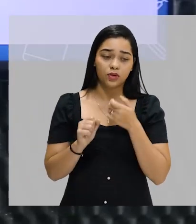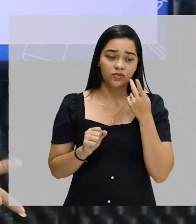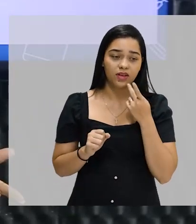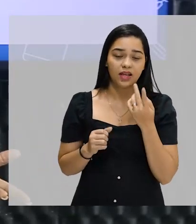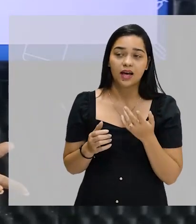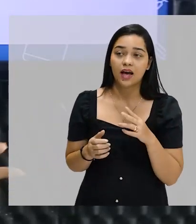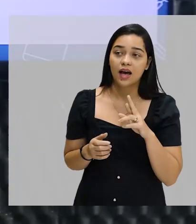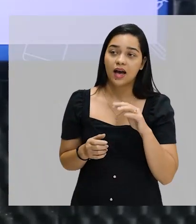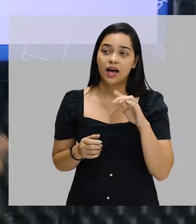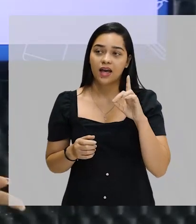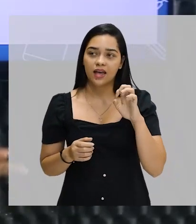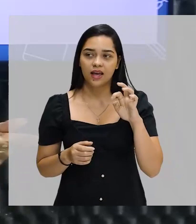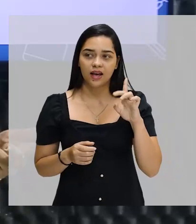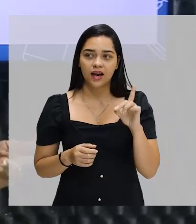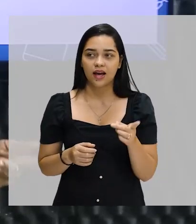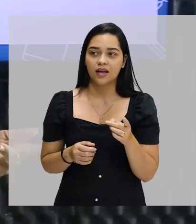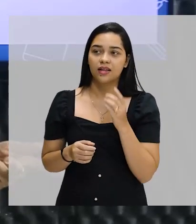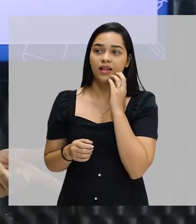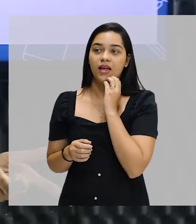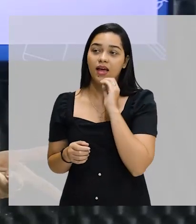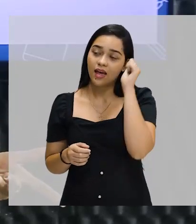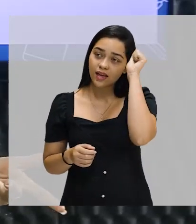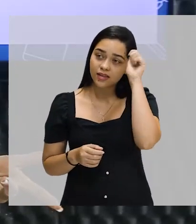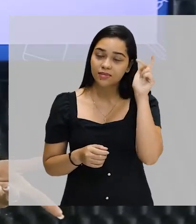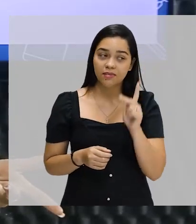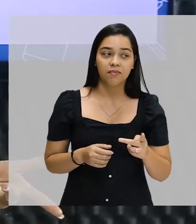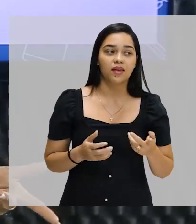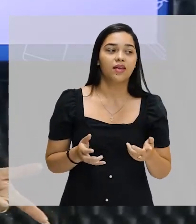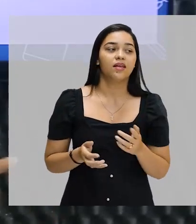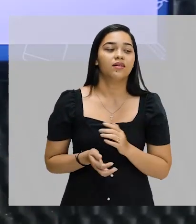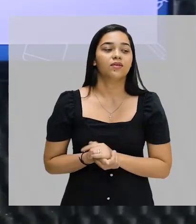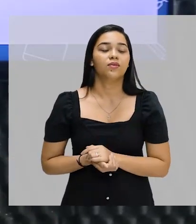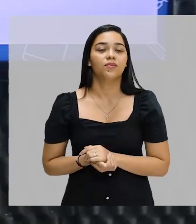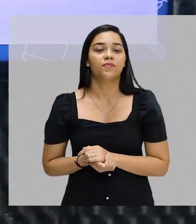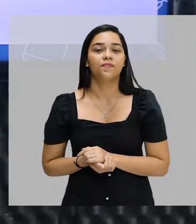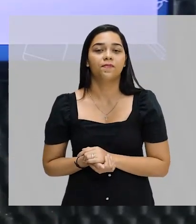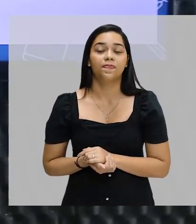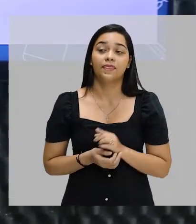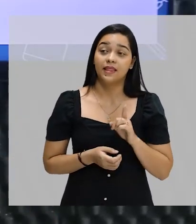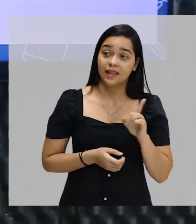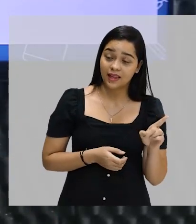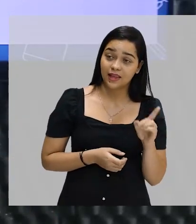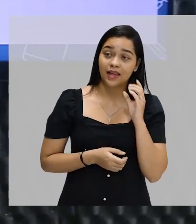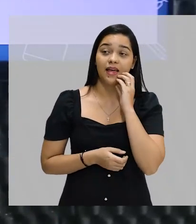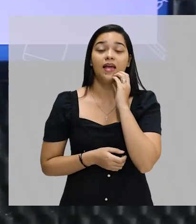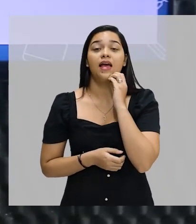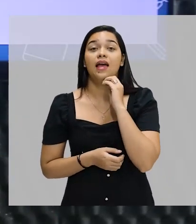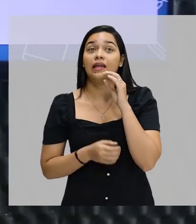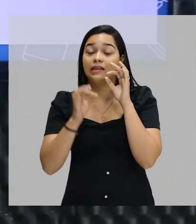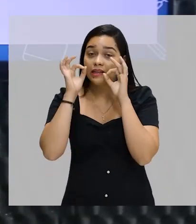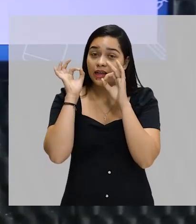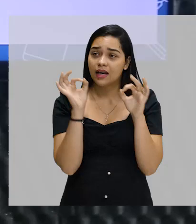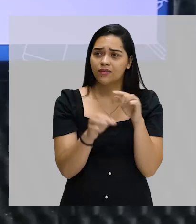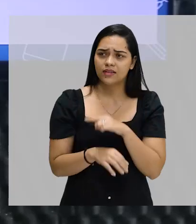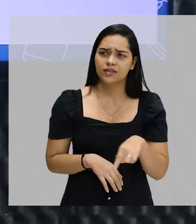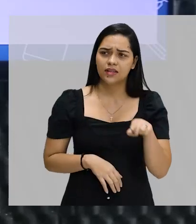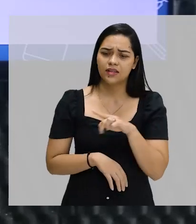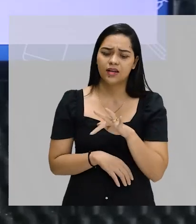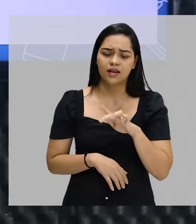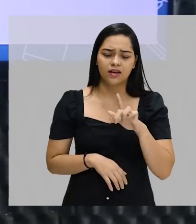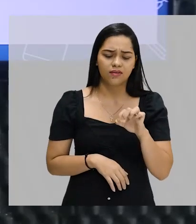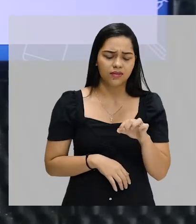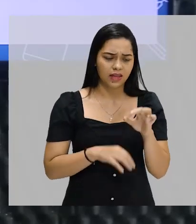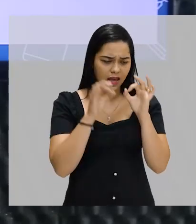aqui, Ricardo é muito esperto, certo? Ele é ligado, aí você diz assim, fulano